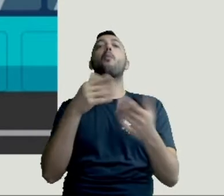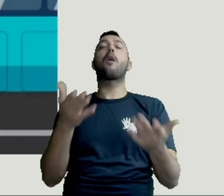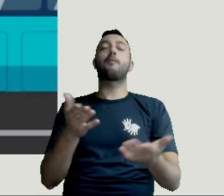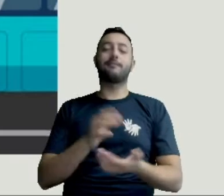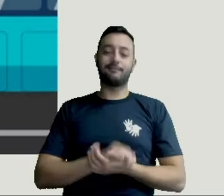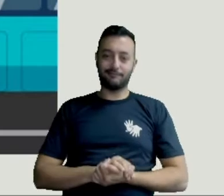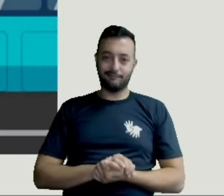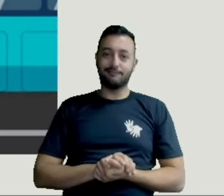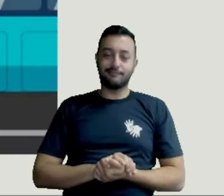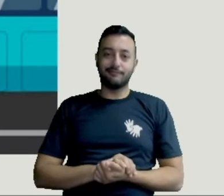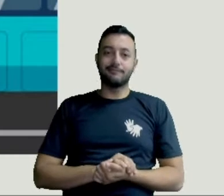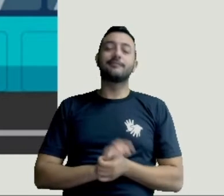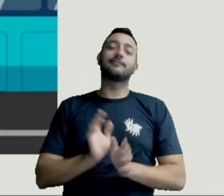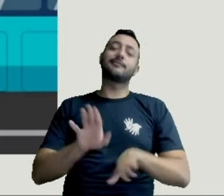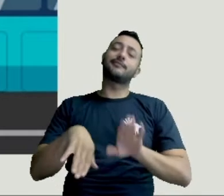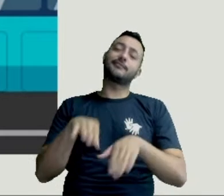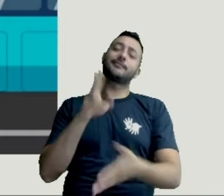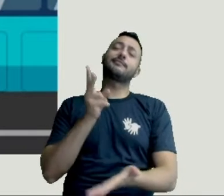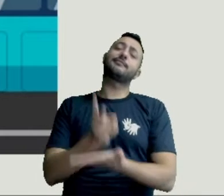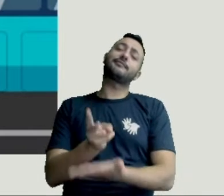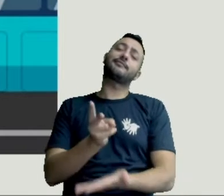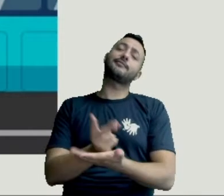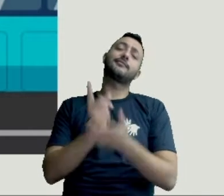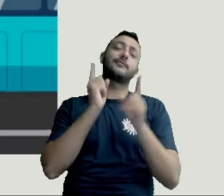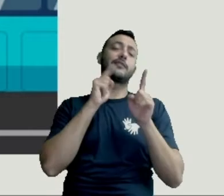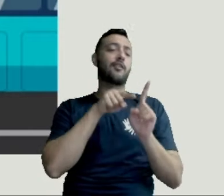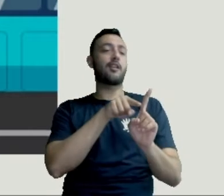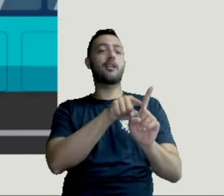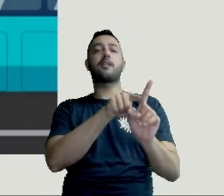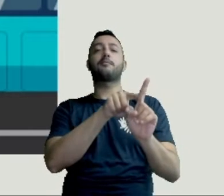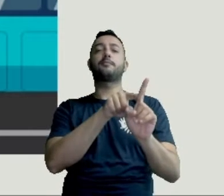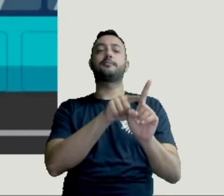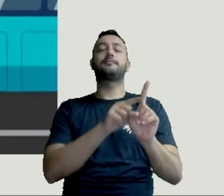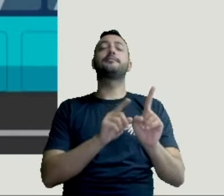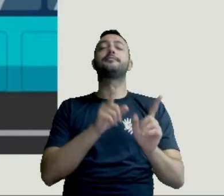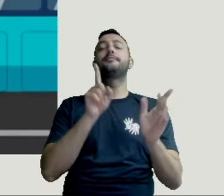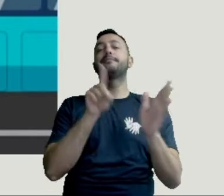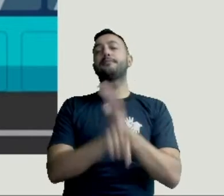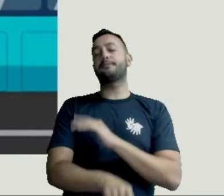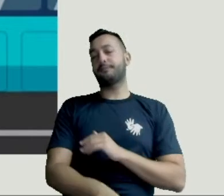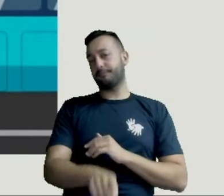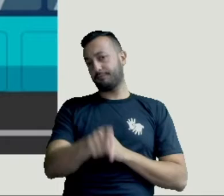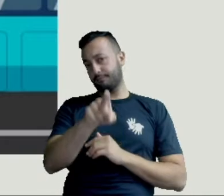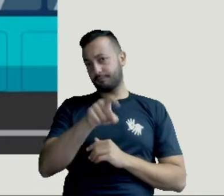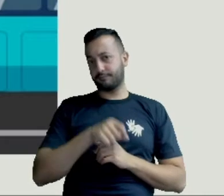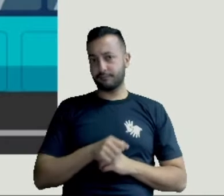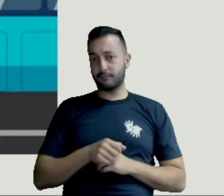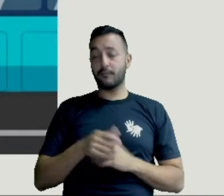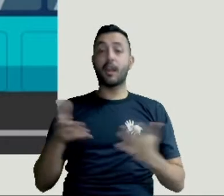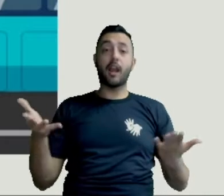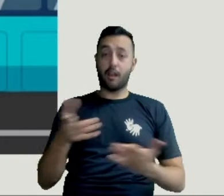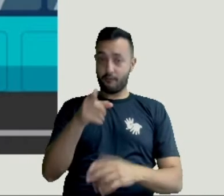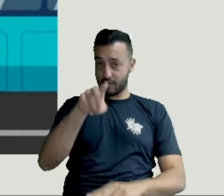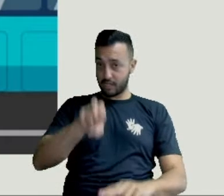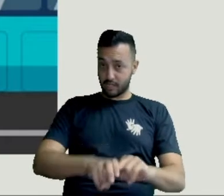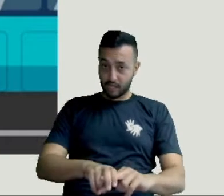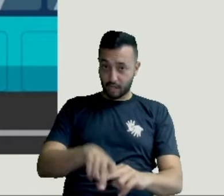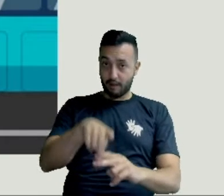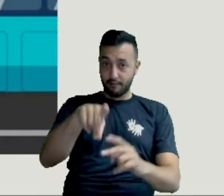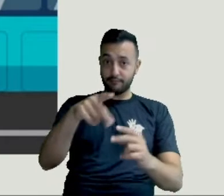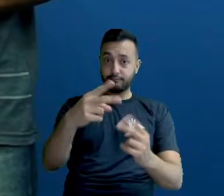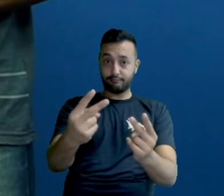Professor? Depende sempre do referencial. Eu pergunto a vocês, nesse momento que vocês estão assistindo essa aula,